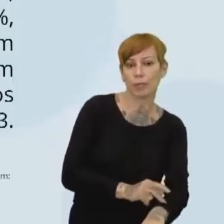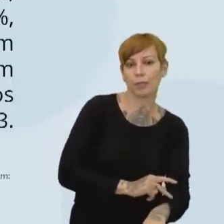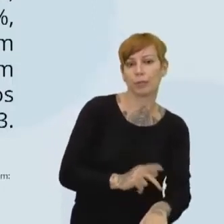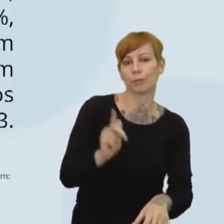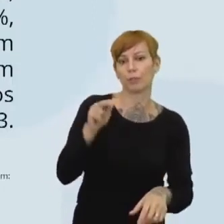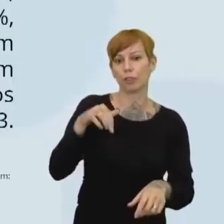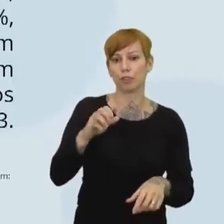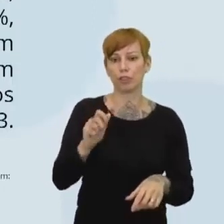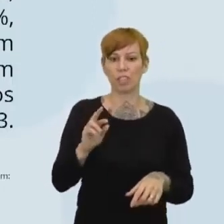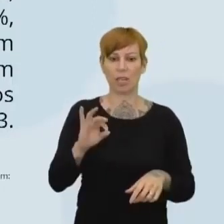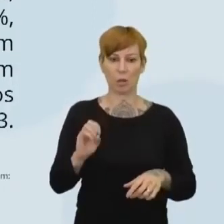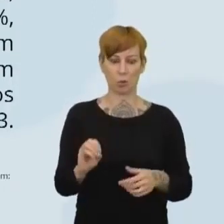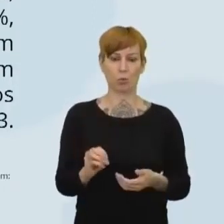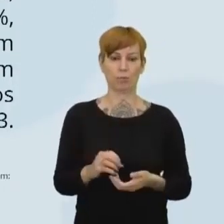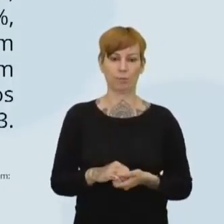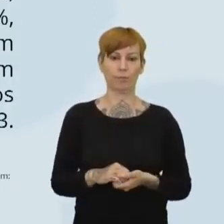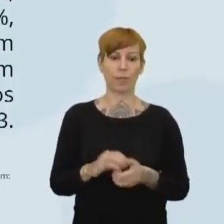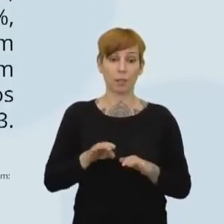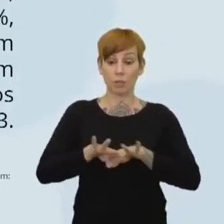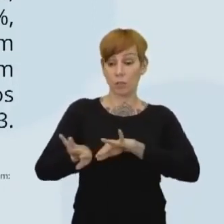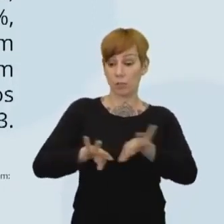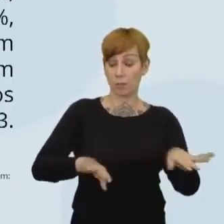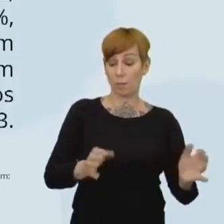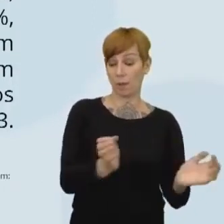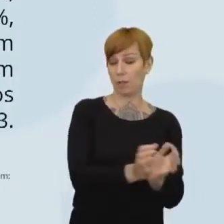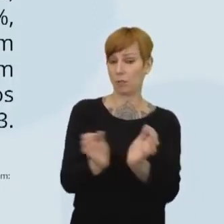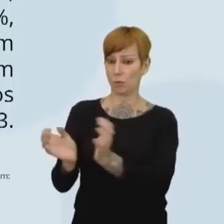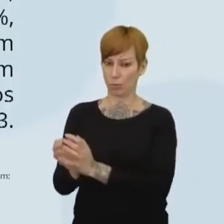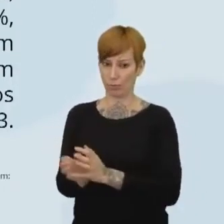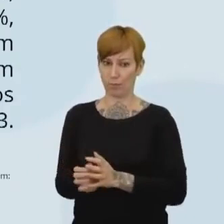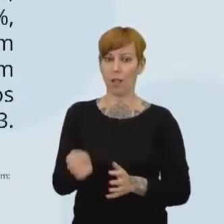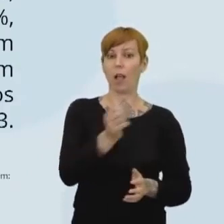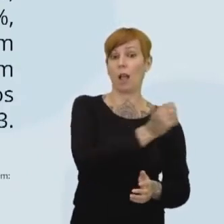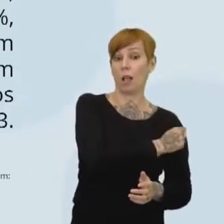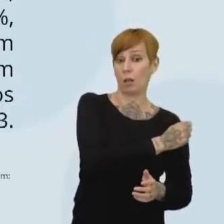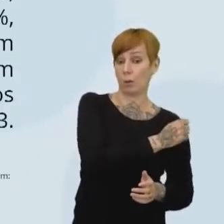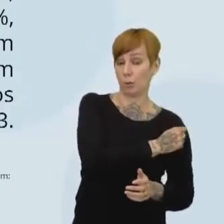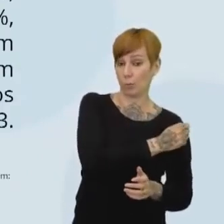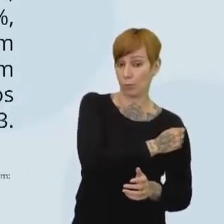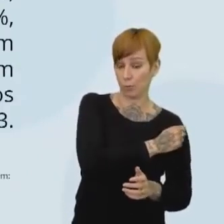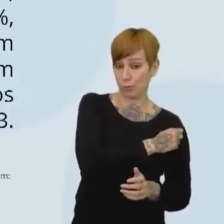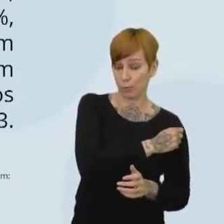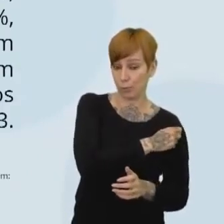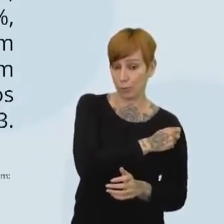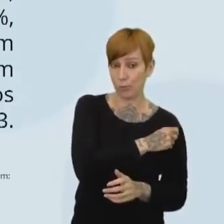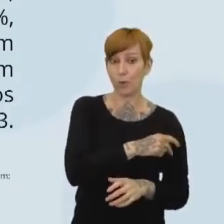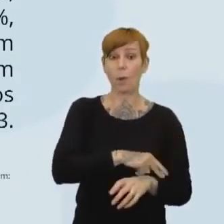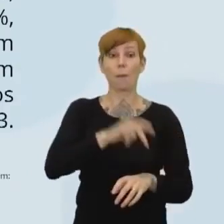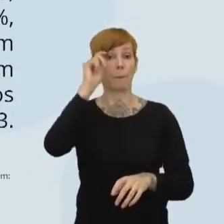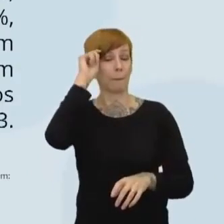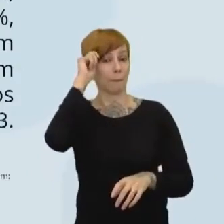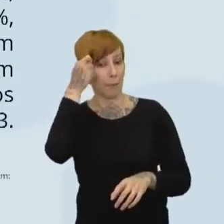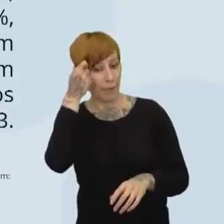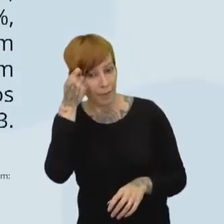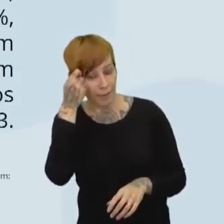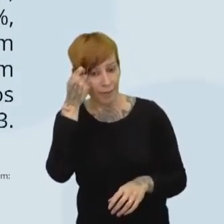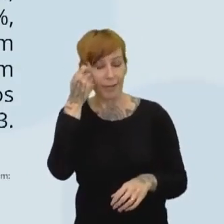grupos que eu falei para vocês lá no início da leitura. Estudantes negros e pardos